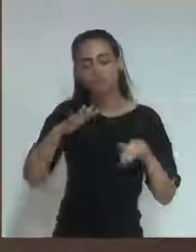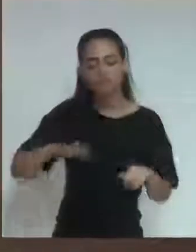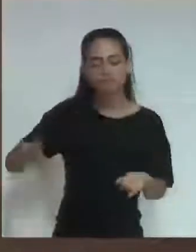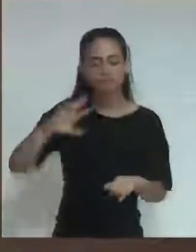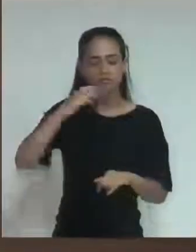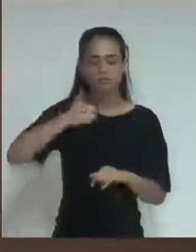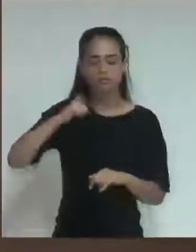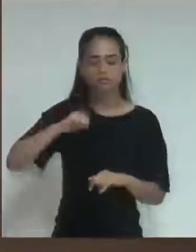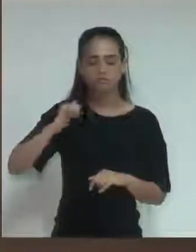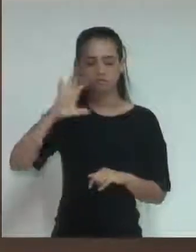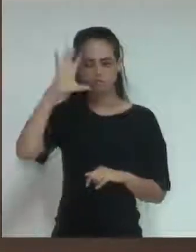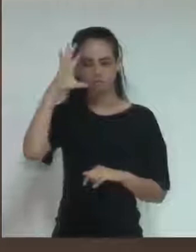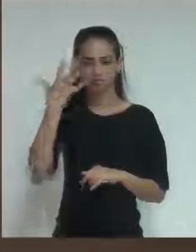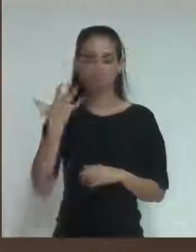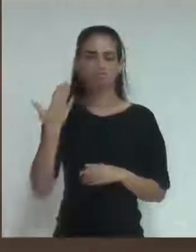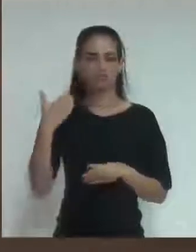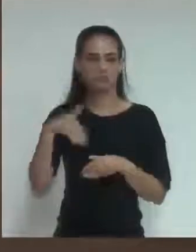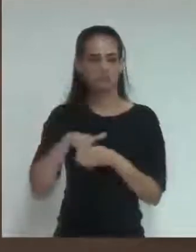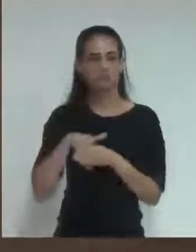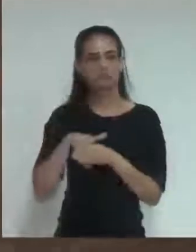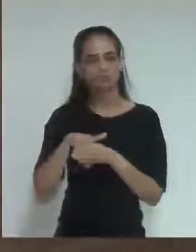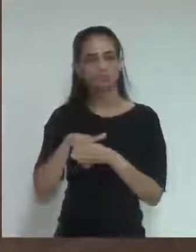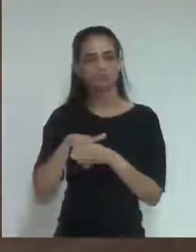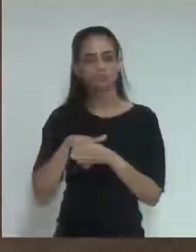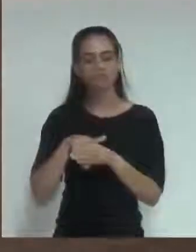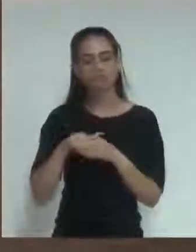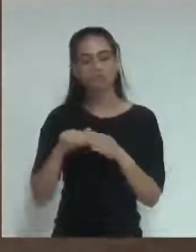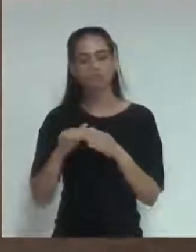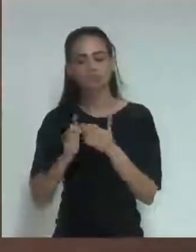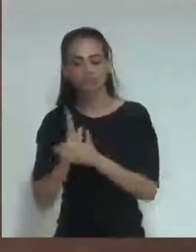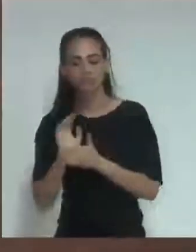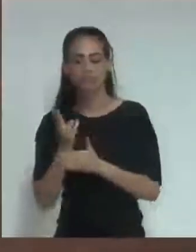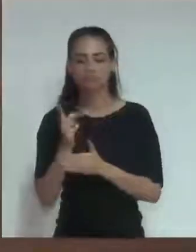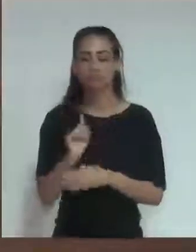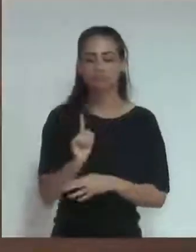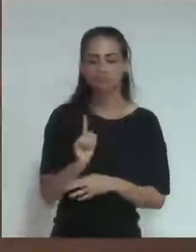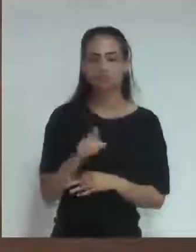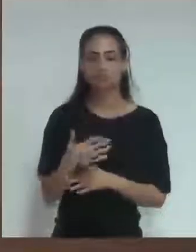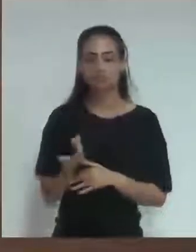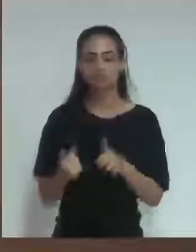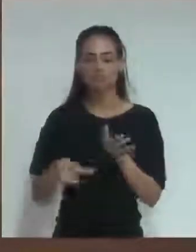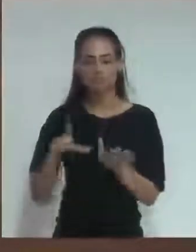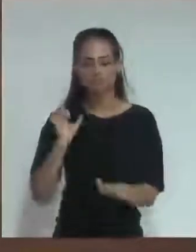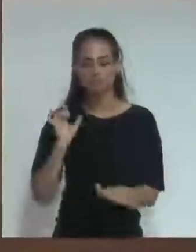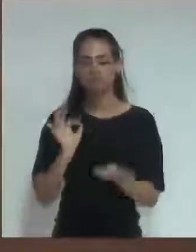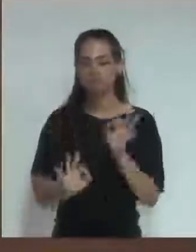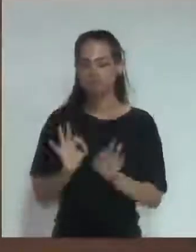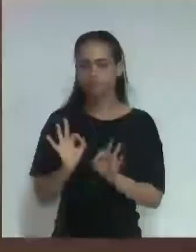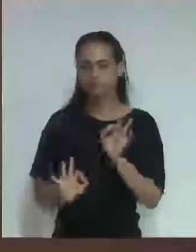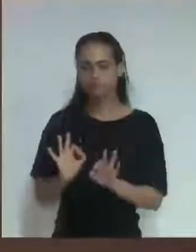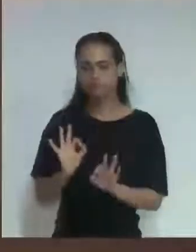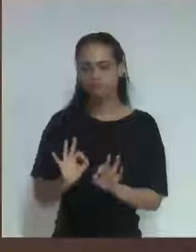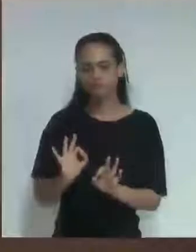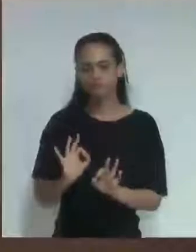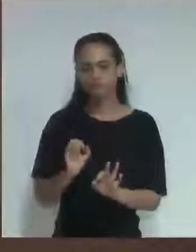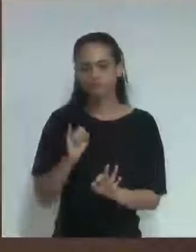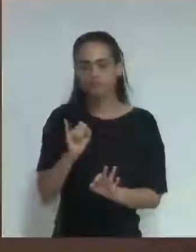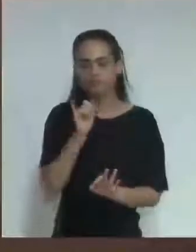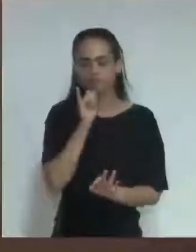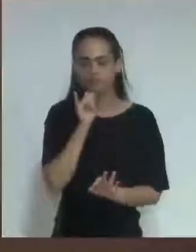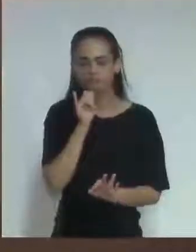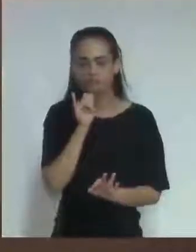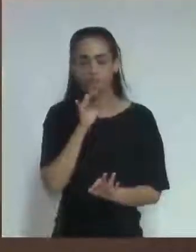decidir meu voto, né? Do contrário, seria você pré-julgar, né? E eu acho que isso não é bom nunca.